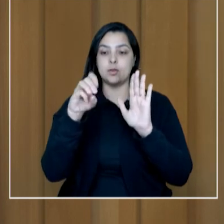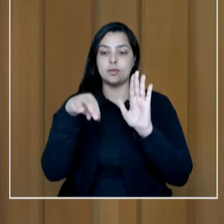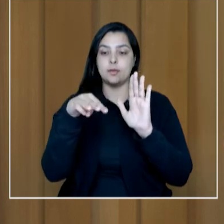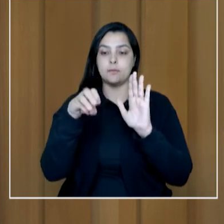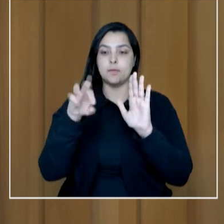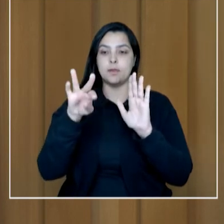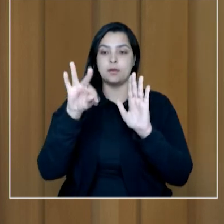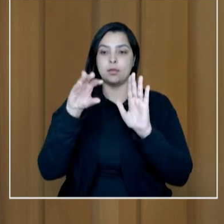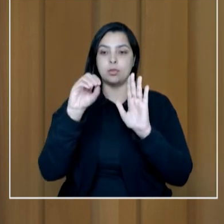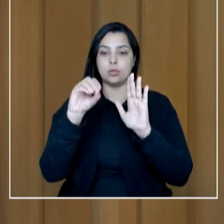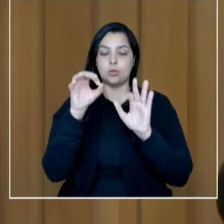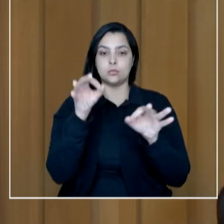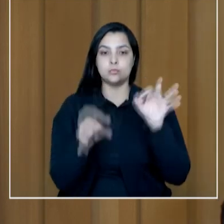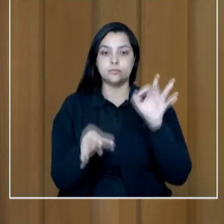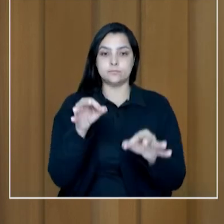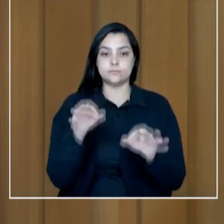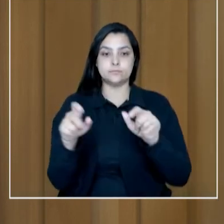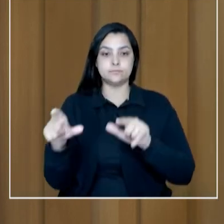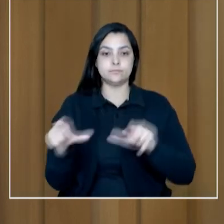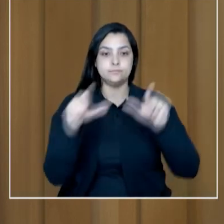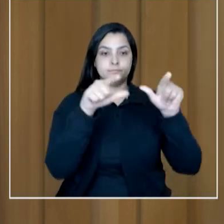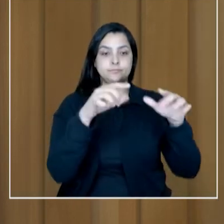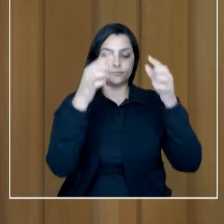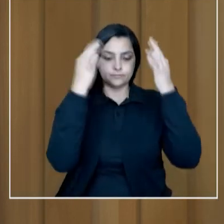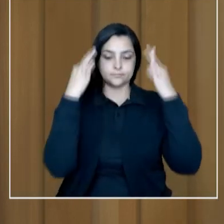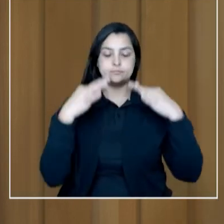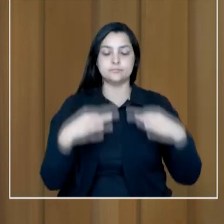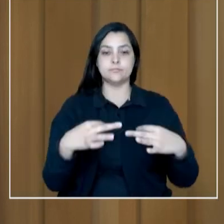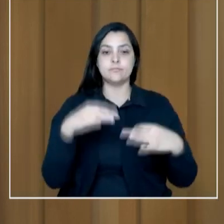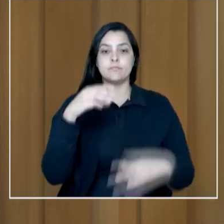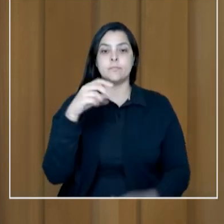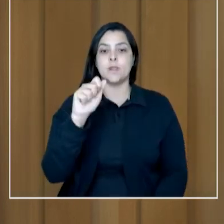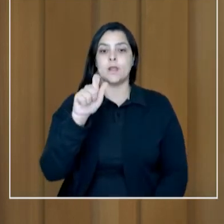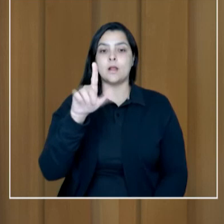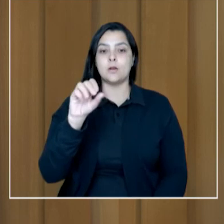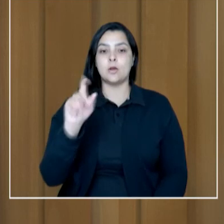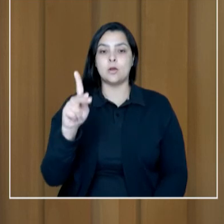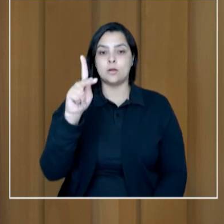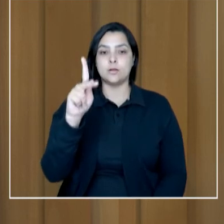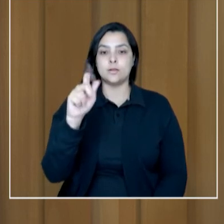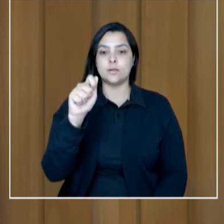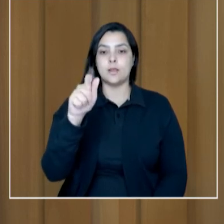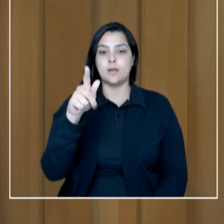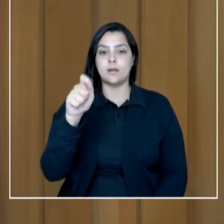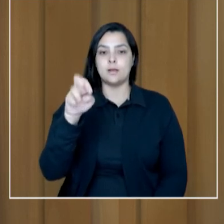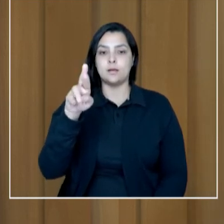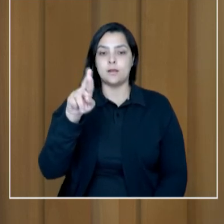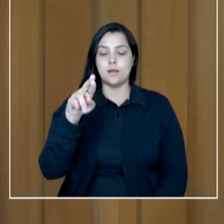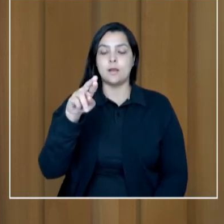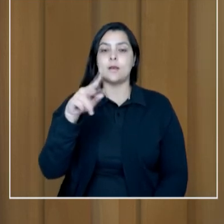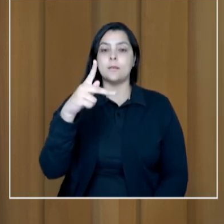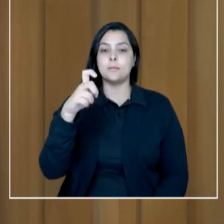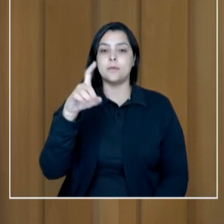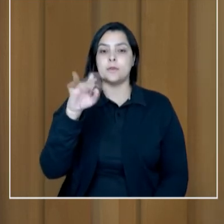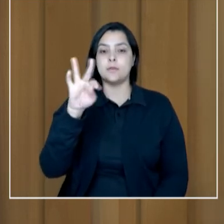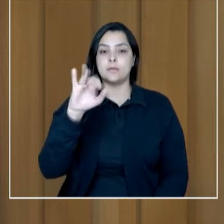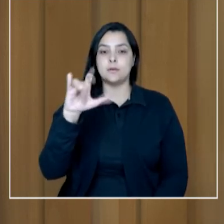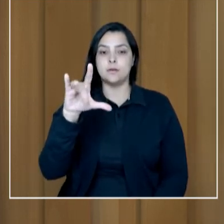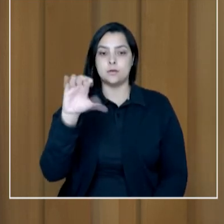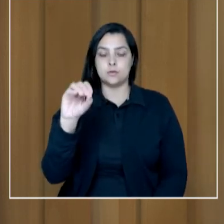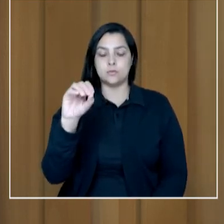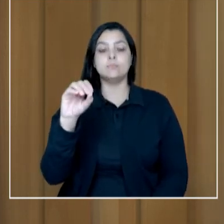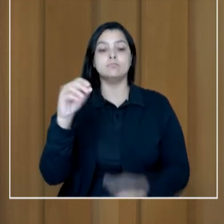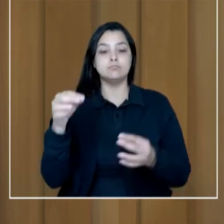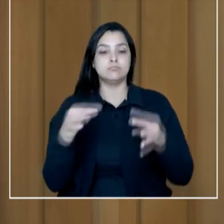Trabalho, é outorgada ao senhor Alok Acar Pérez Petrilo a comenda da Ordem do Mérito Judiciário do Trabalho no